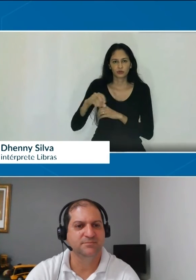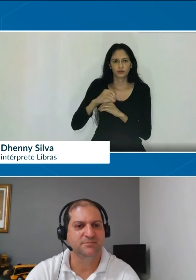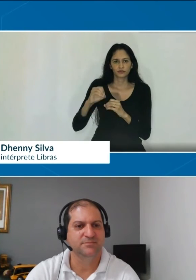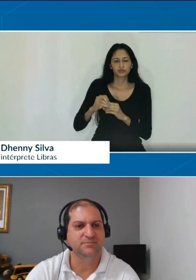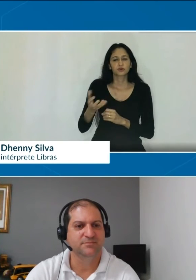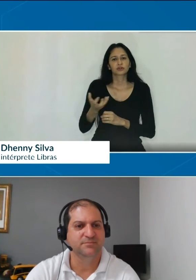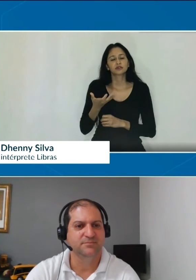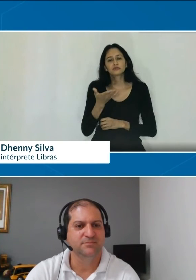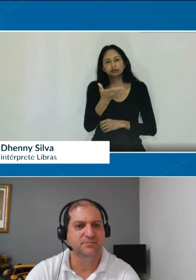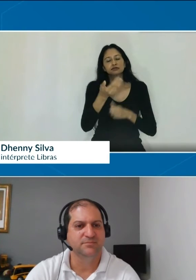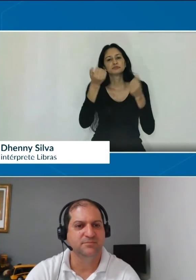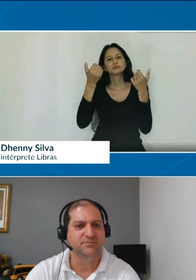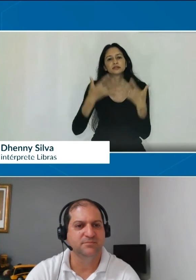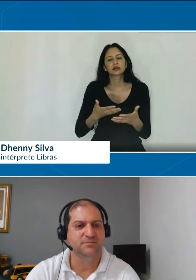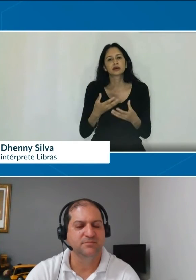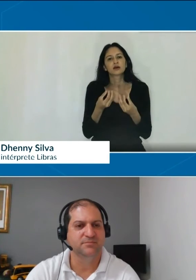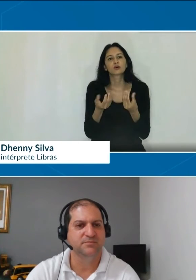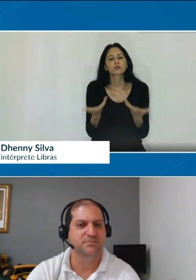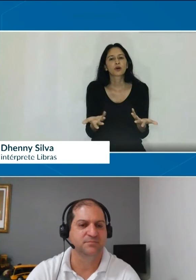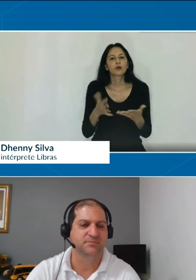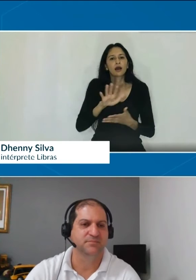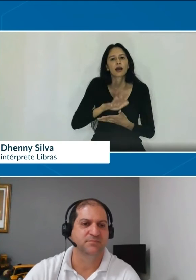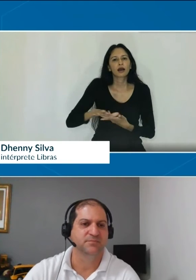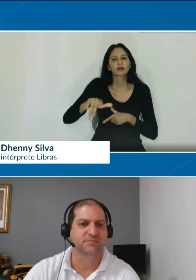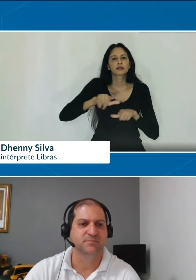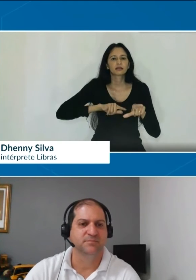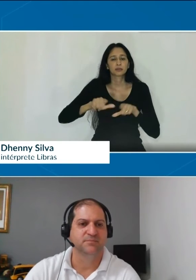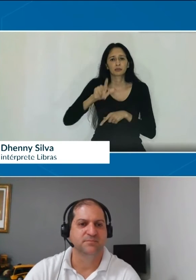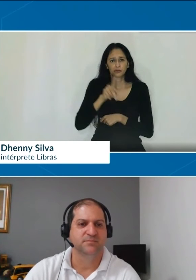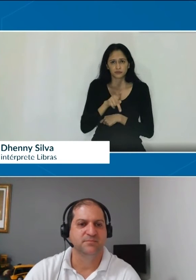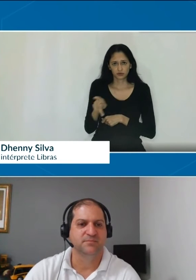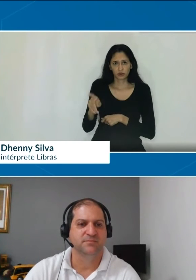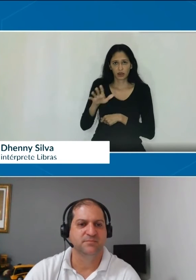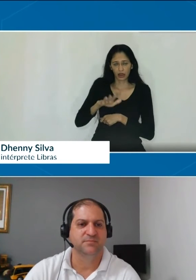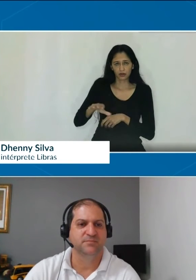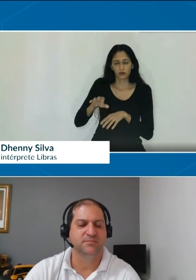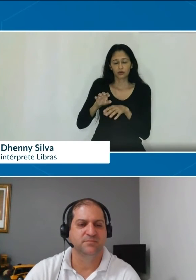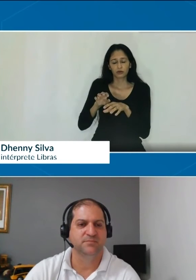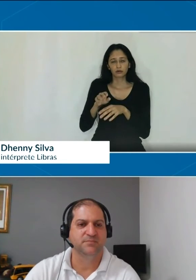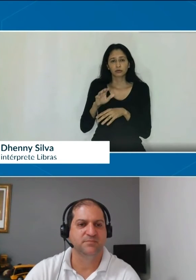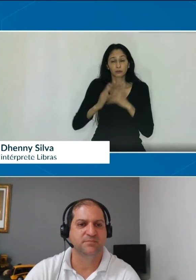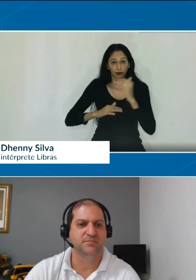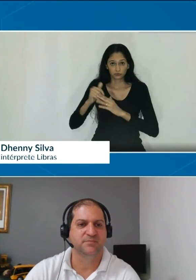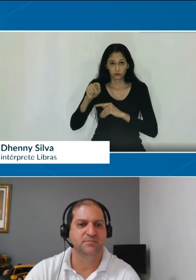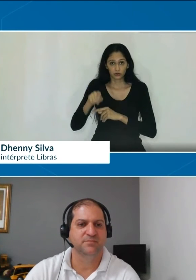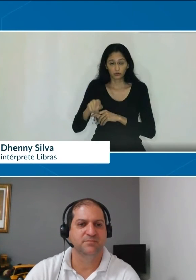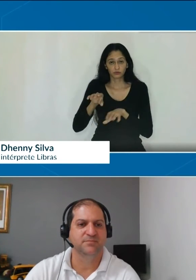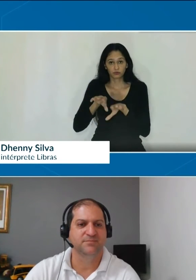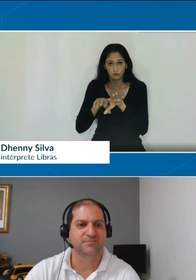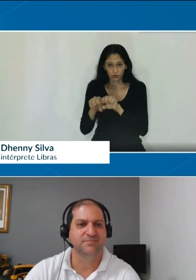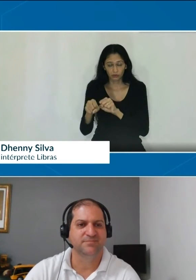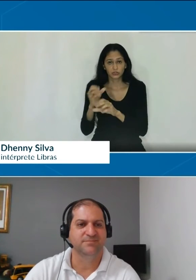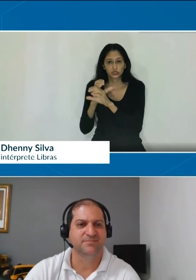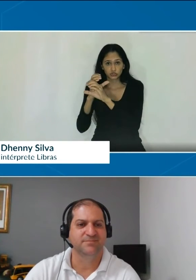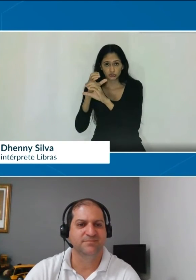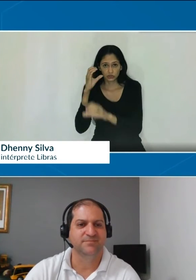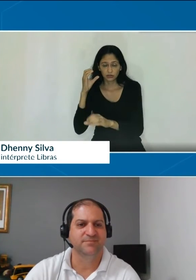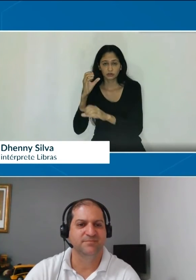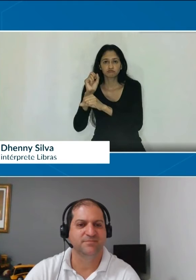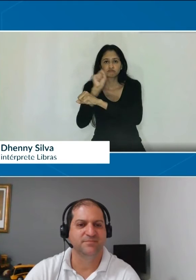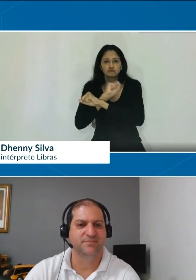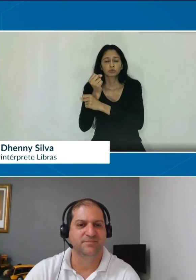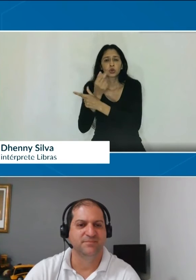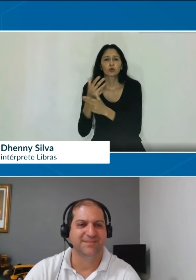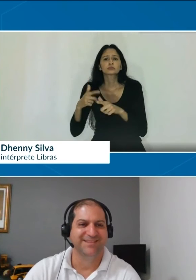um pouquinho sobre quais são as áreas de atuação desse profissional. Quando ele passa aqui pelo nosso curso, ele pode atuar